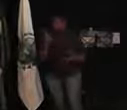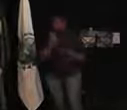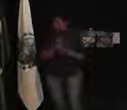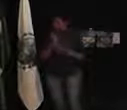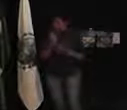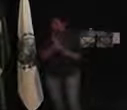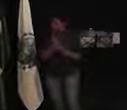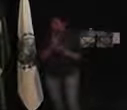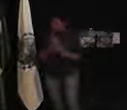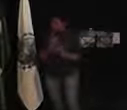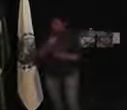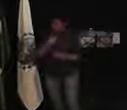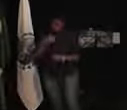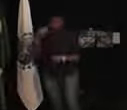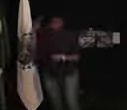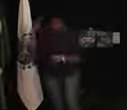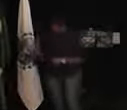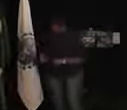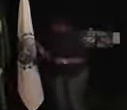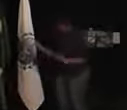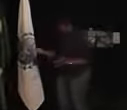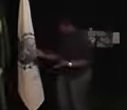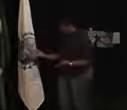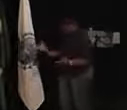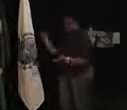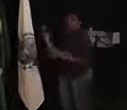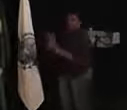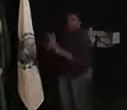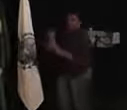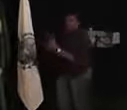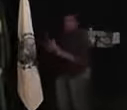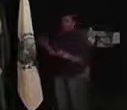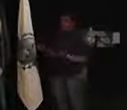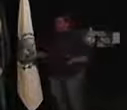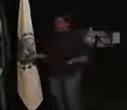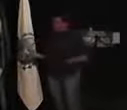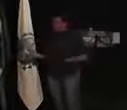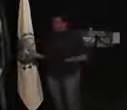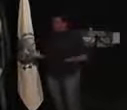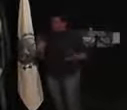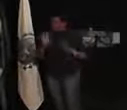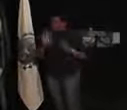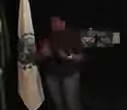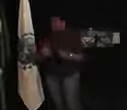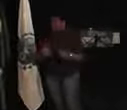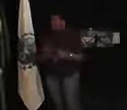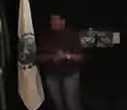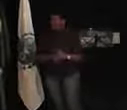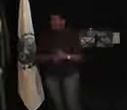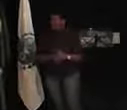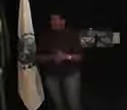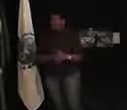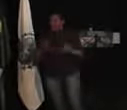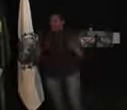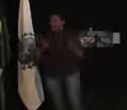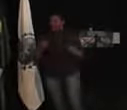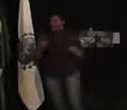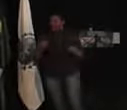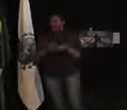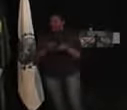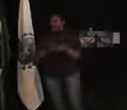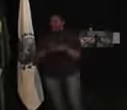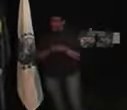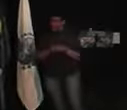Aí ele olha assim, mas eu acertei, acertou, mas está errado. Então, a gente precisa, ele